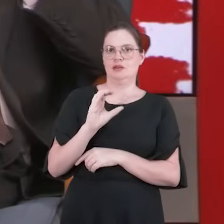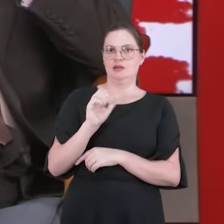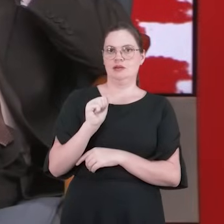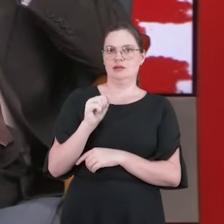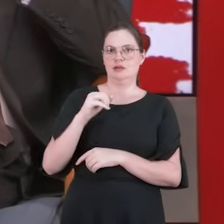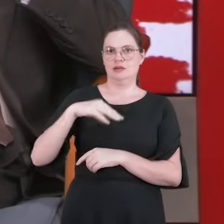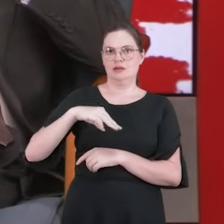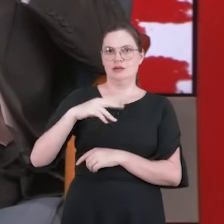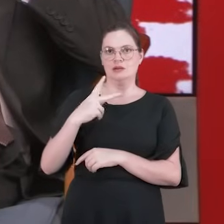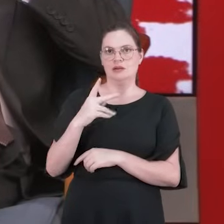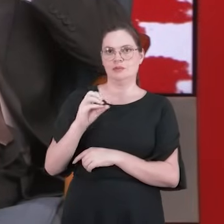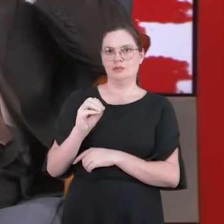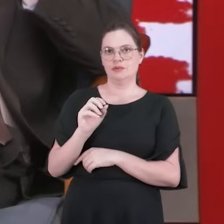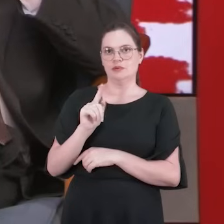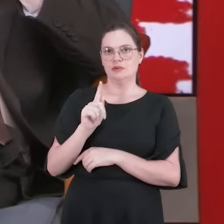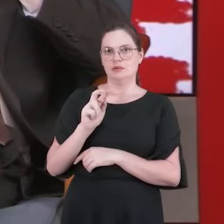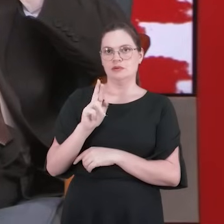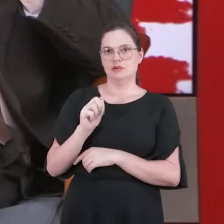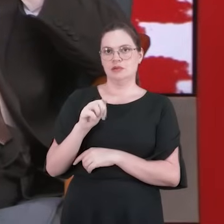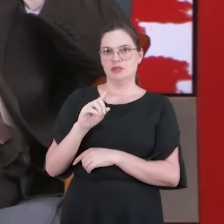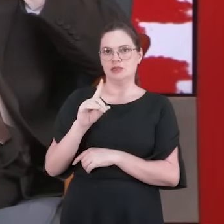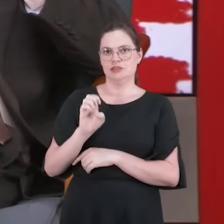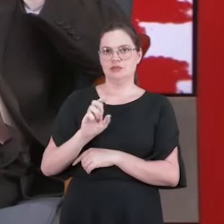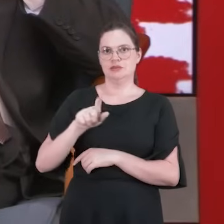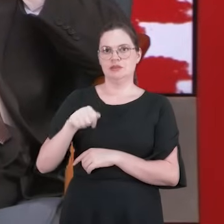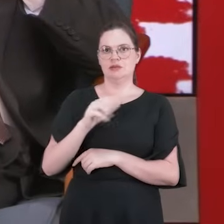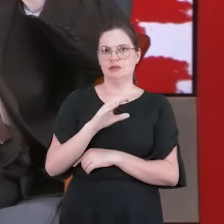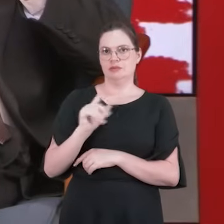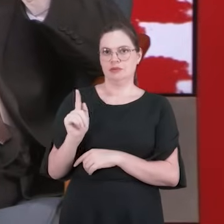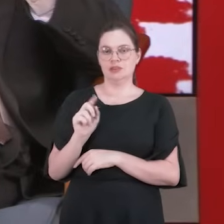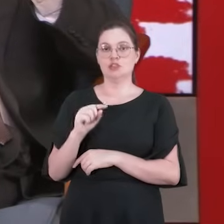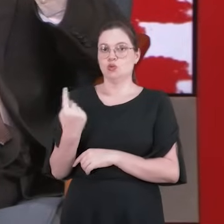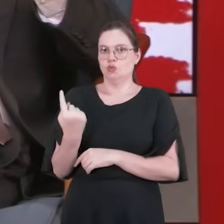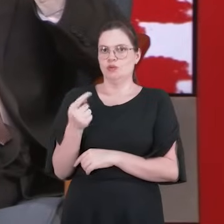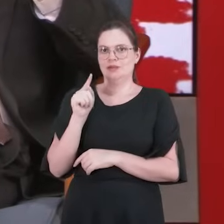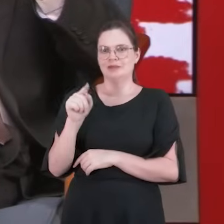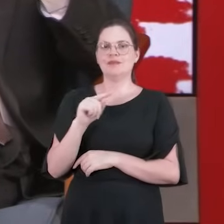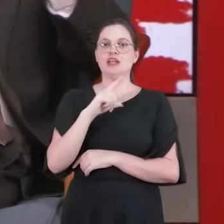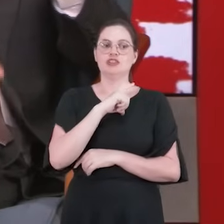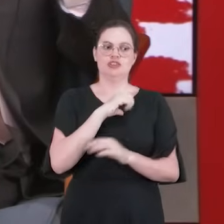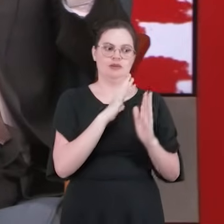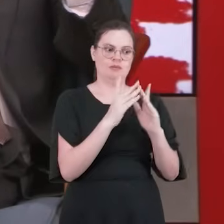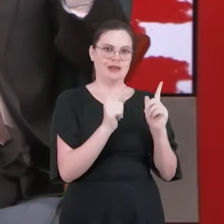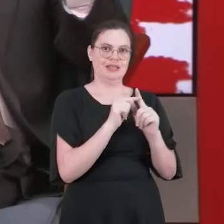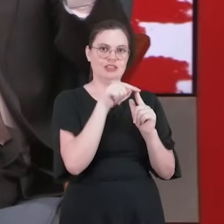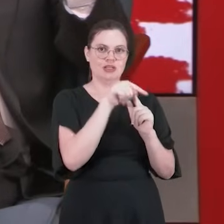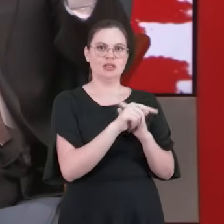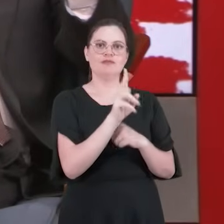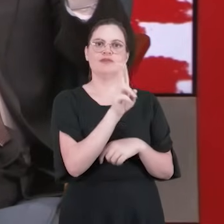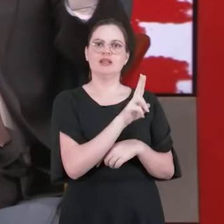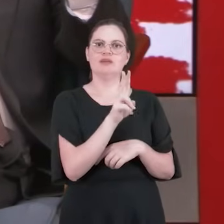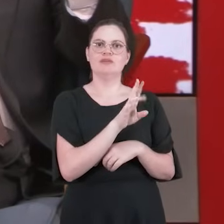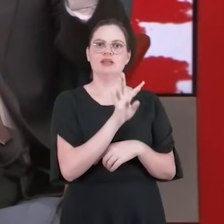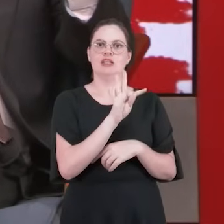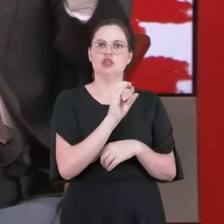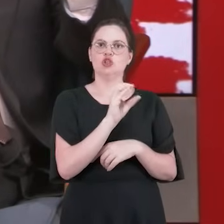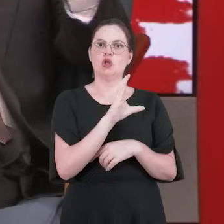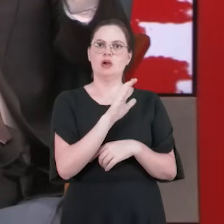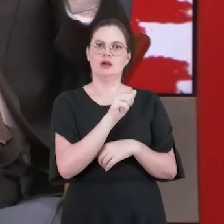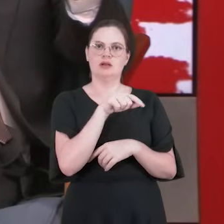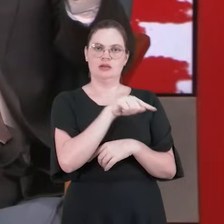tínhamos construído um templo, tinha a igrejinha da Toca, que era um salãozinho, foi construída a primeira em Vila